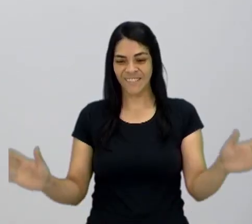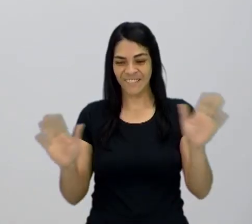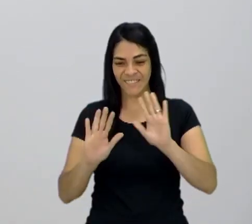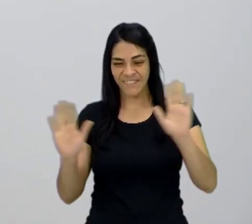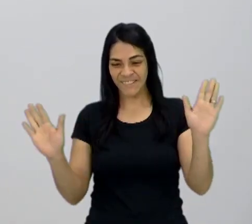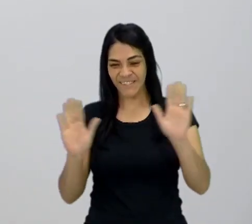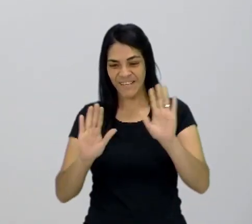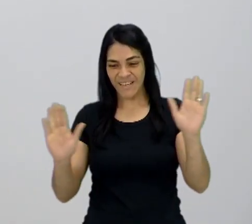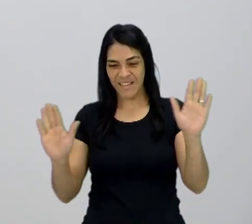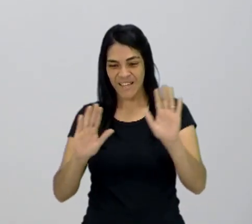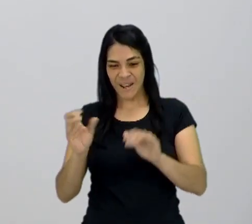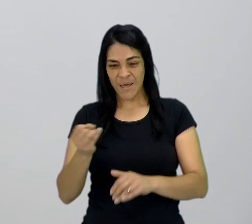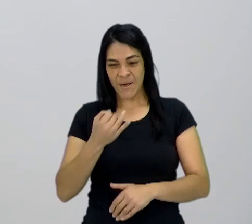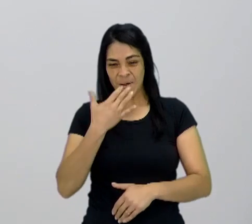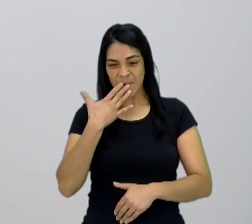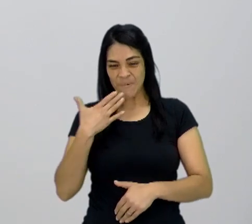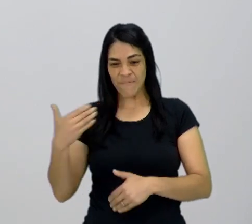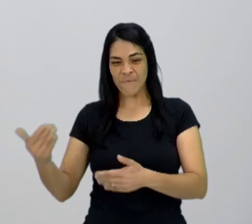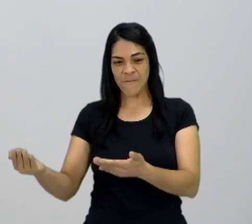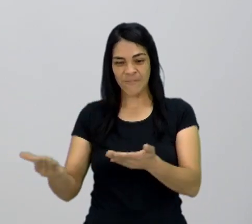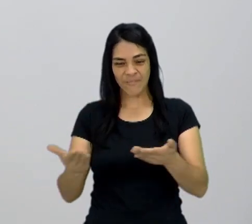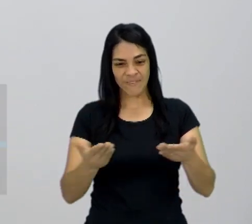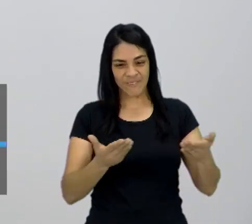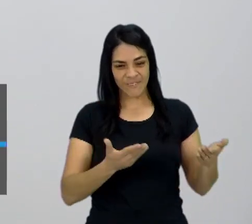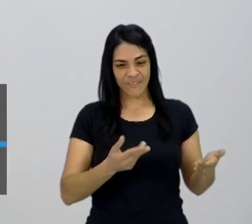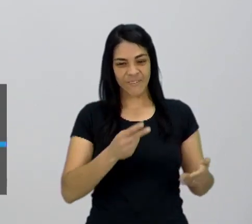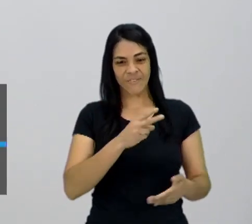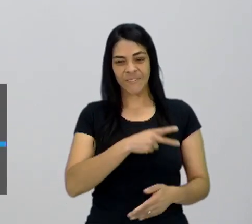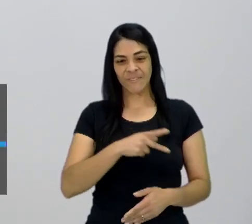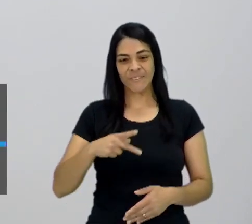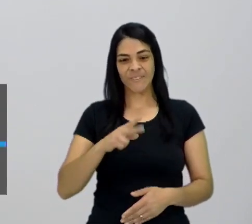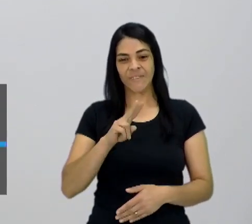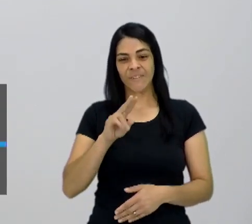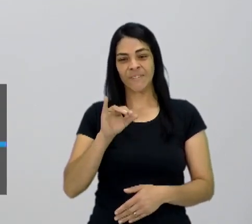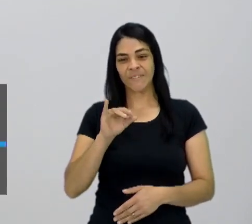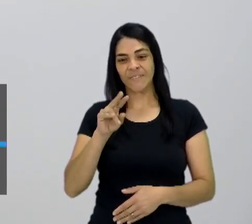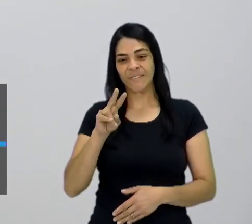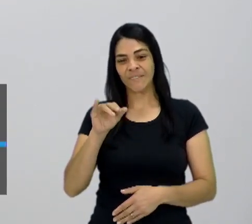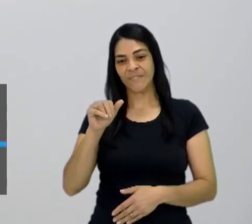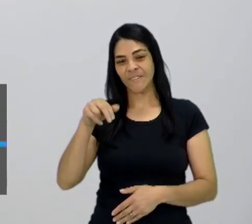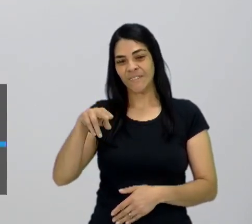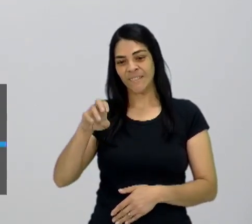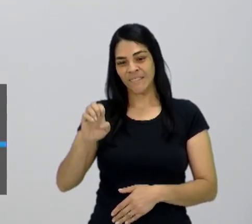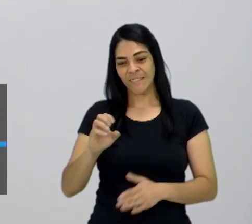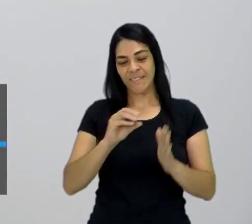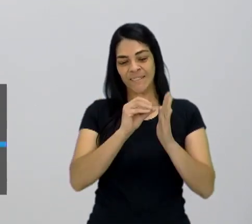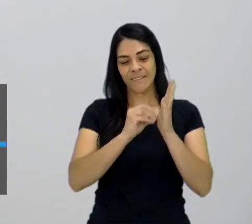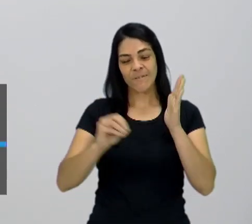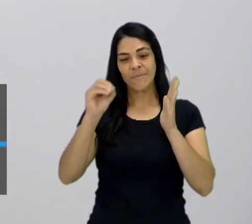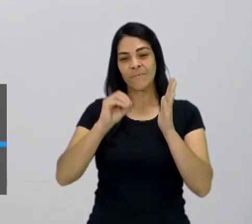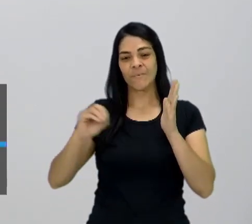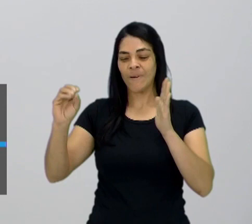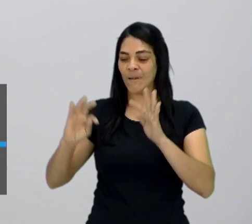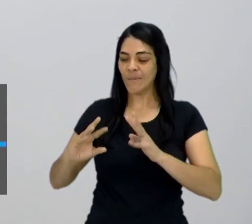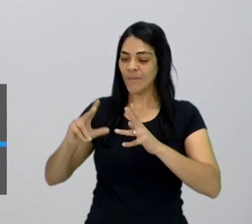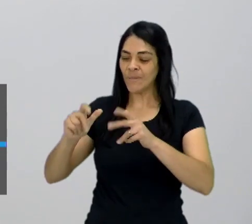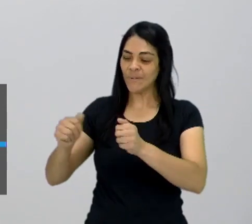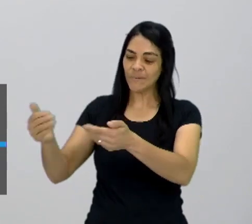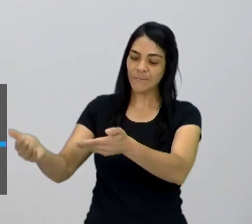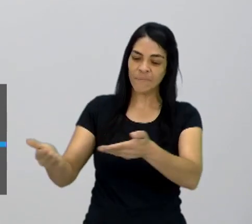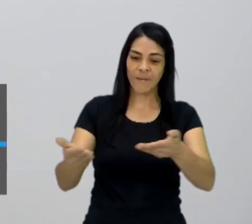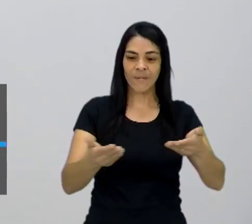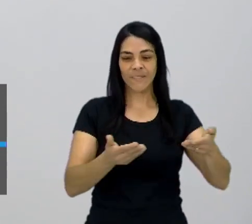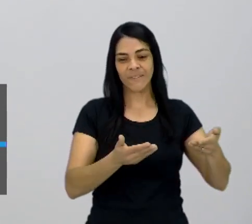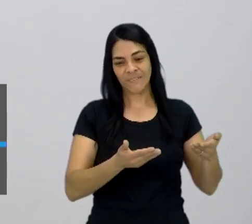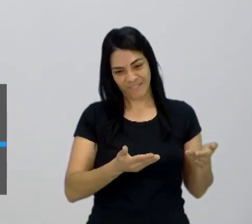gente, que bom que vocês chegaram aqui para nossa aula. Eu sou Viviane, a professora de vocês aqui pelo Centro de Mídias. Sejam todos muito bem-vindos e